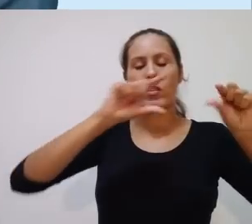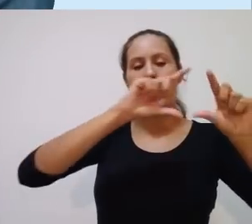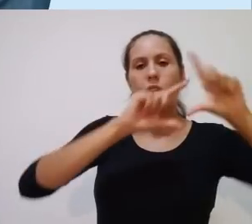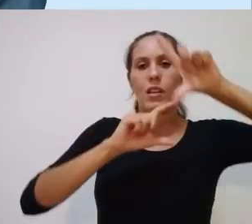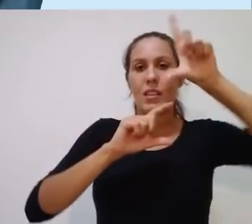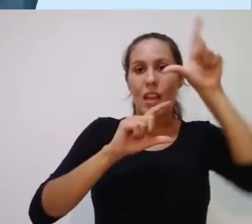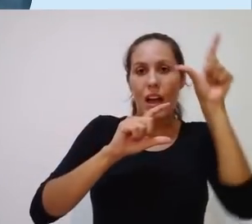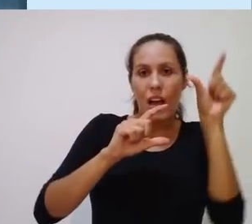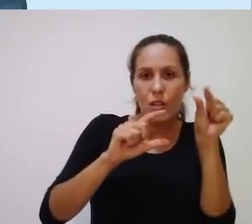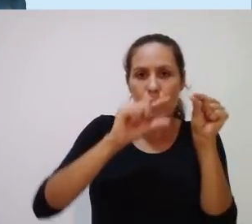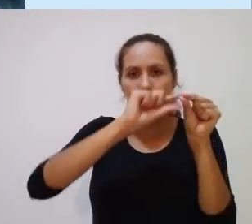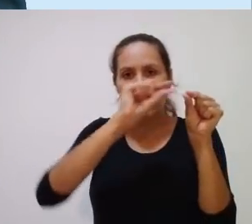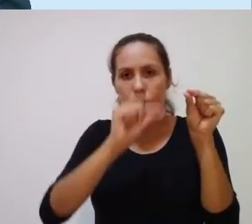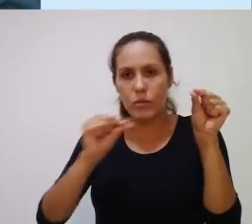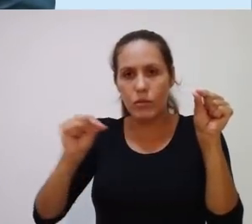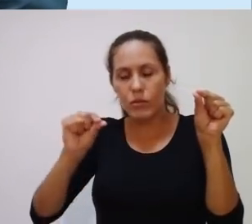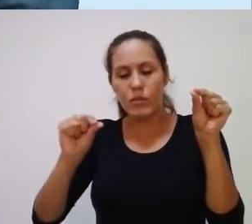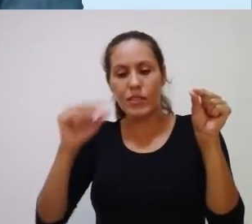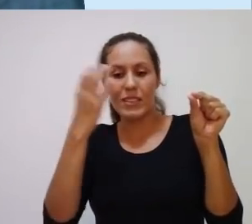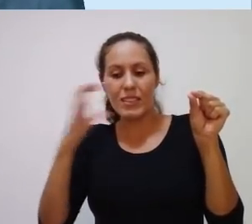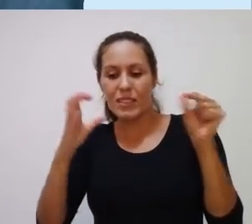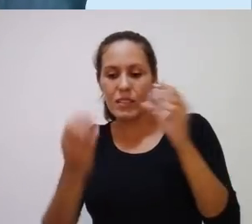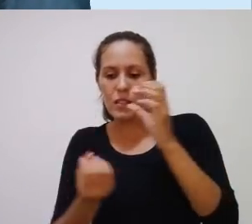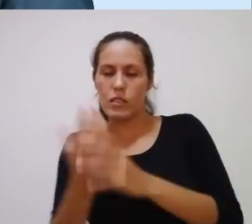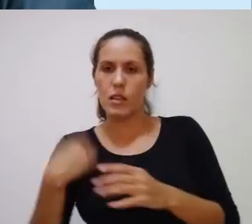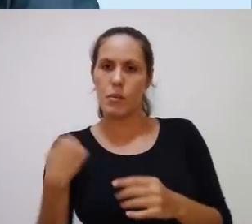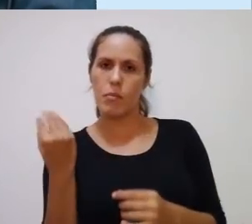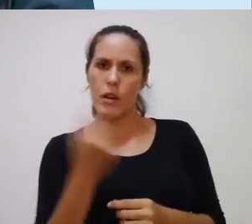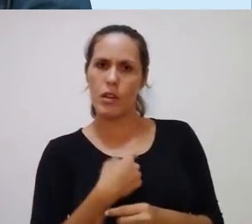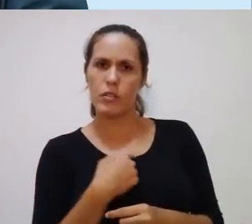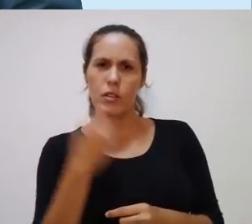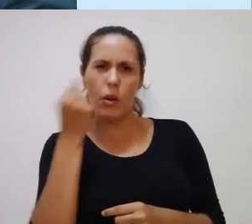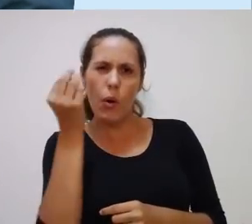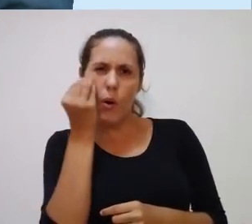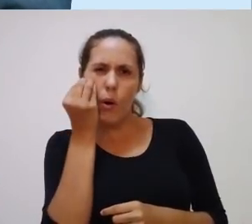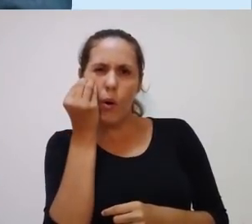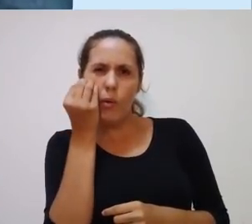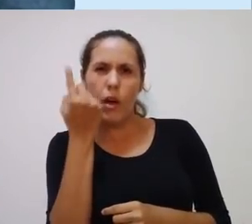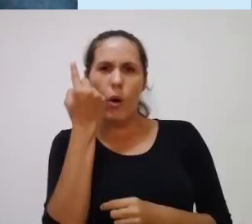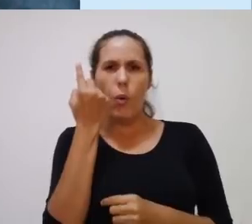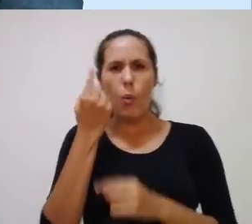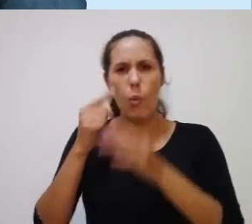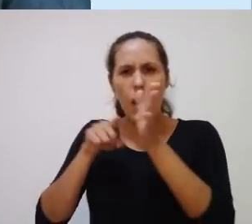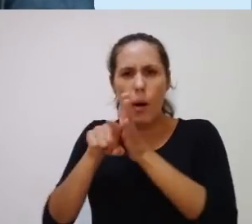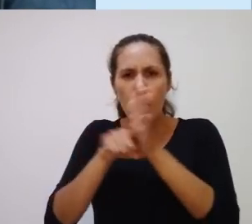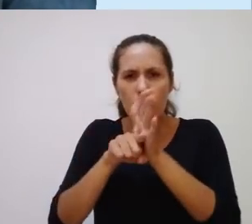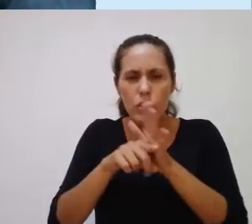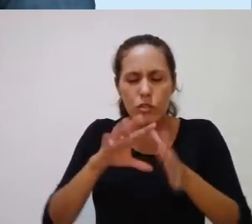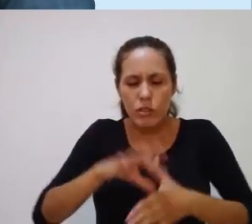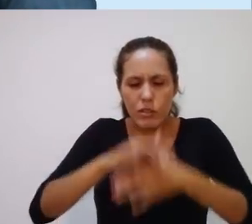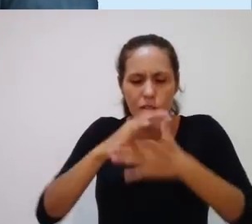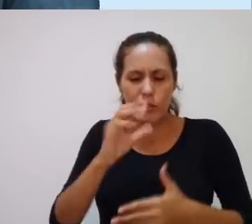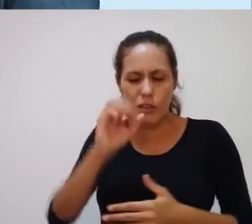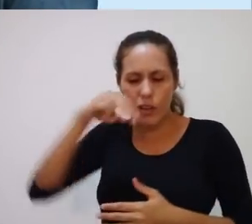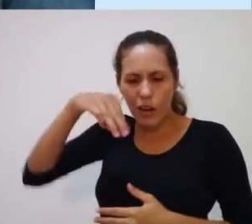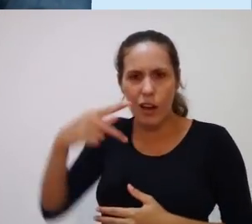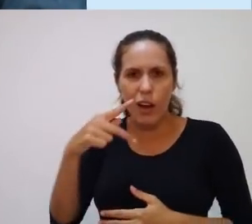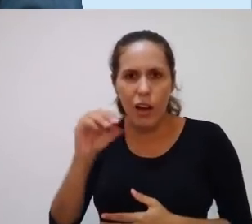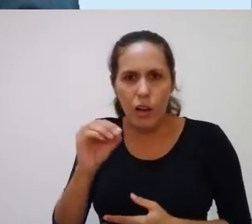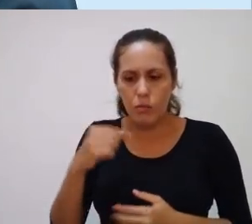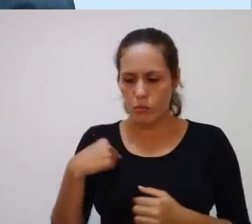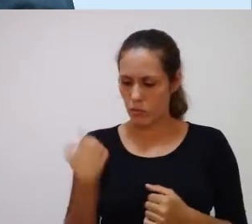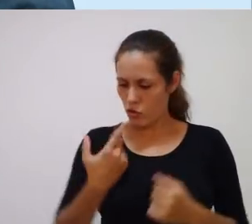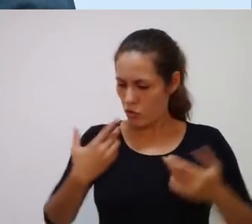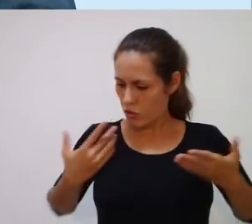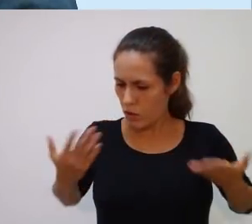registrar cientificamente para a gente. Ou seja, observa que uma pesquisa de campo traz para a gente motivação para